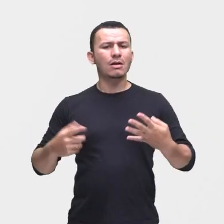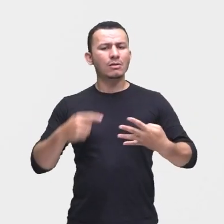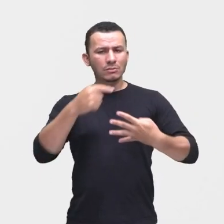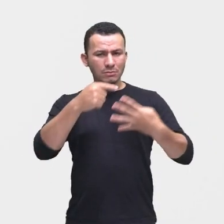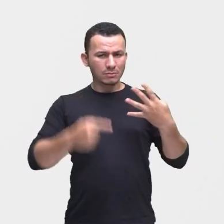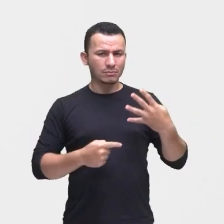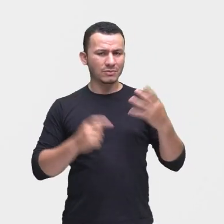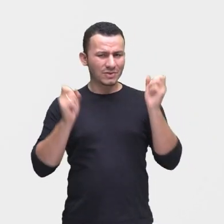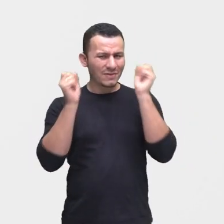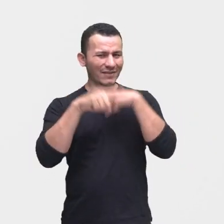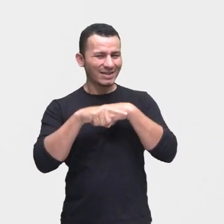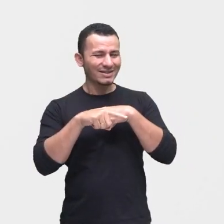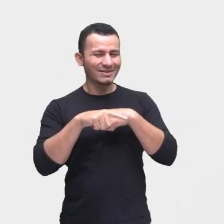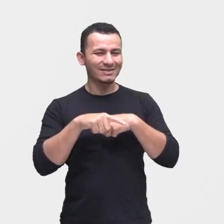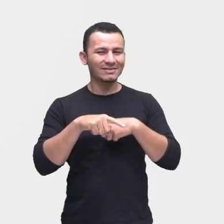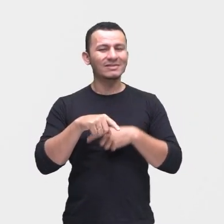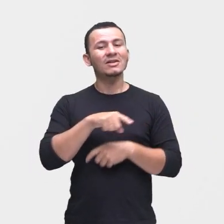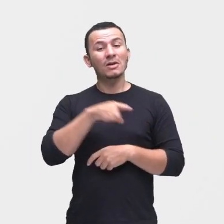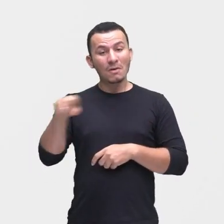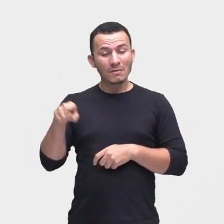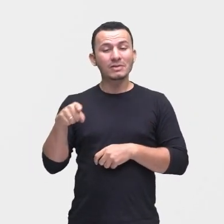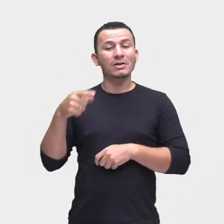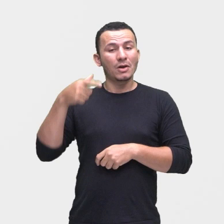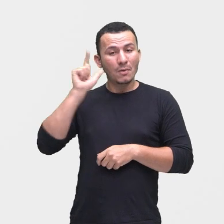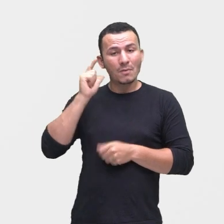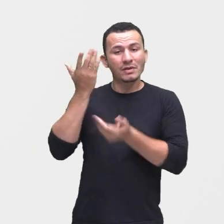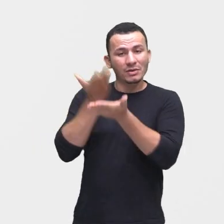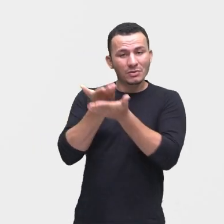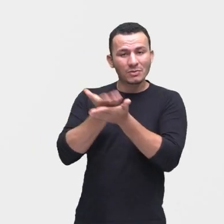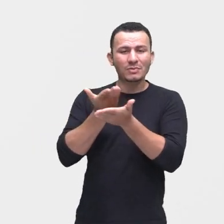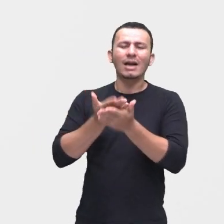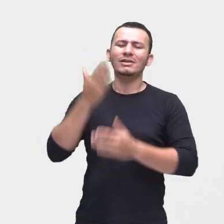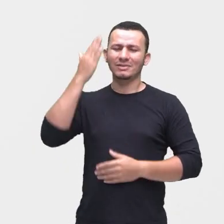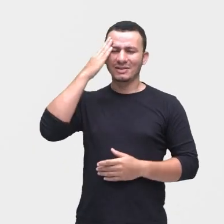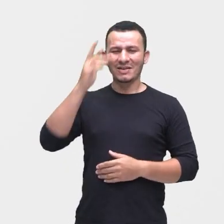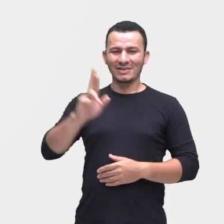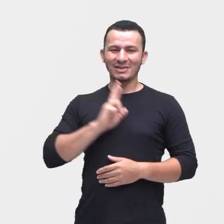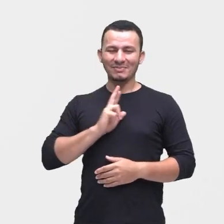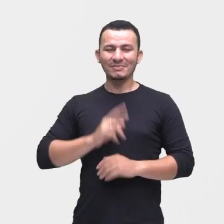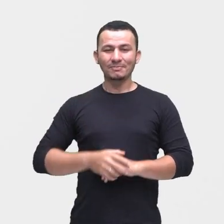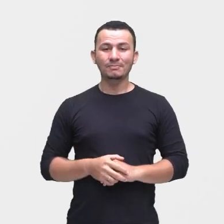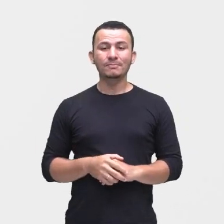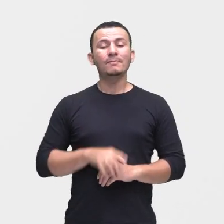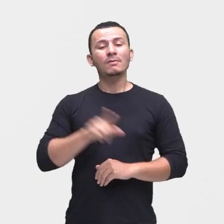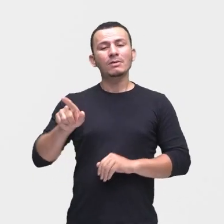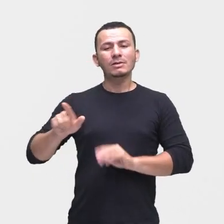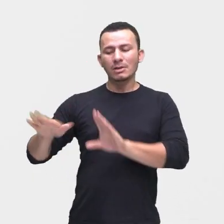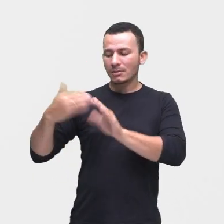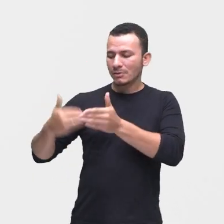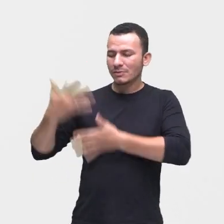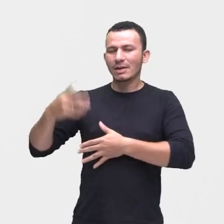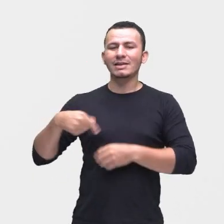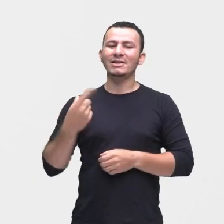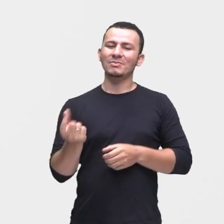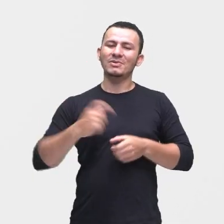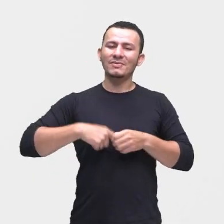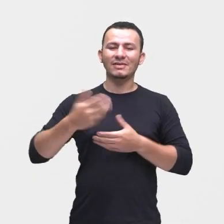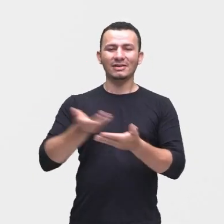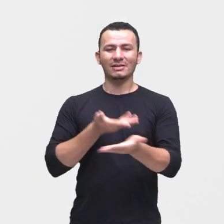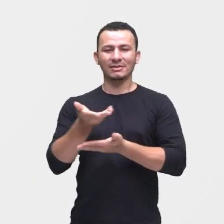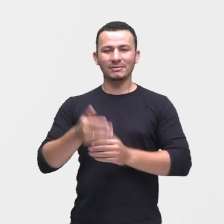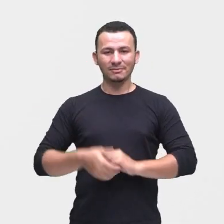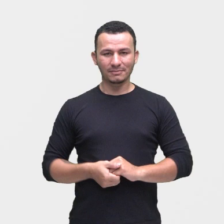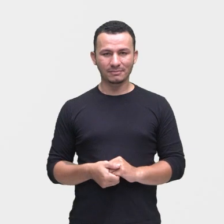está um pouquinho mais difícil, né? Quem acompanhou a nossa aula de ontem vai saber. Então respondam para mim aí no chat, que daqui a pouco a gente retorna.